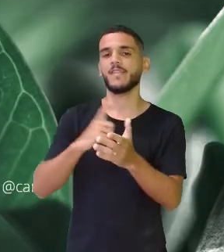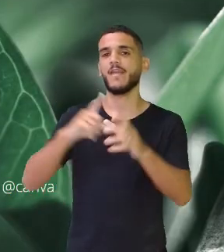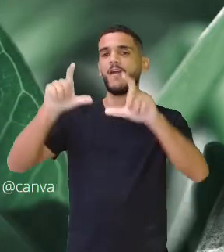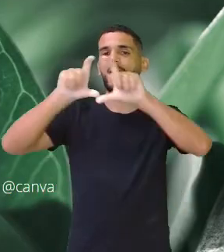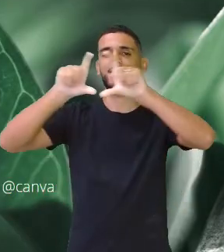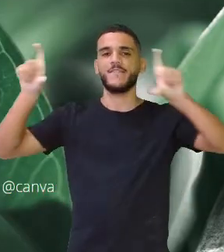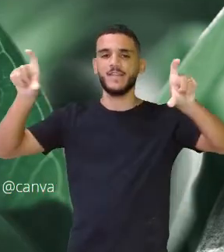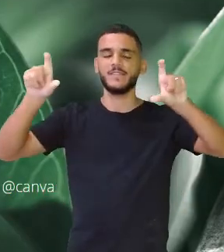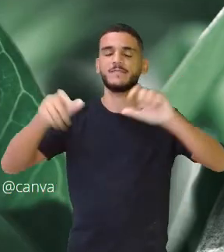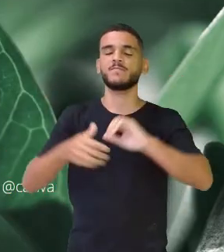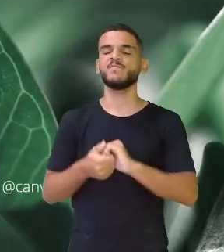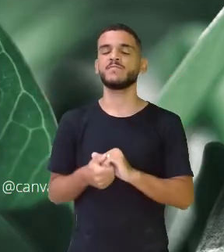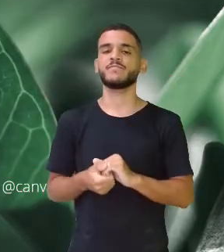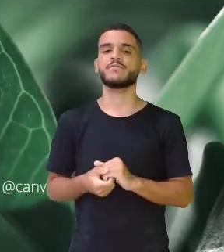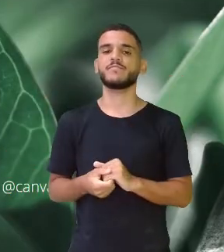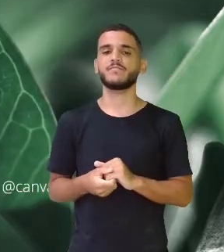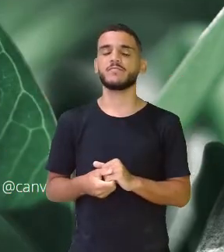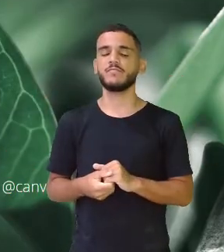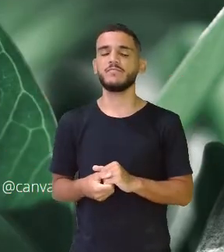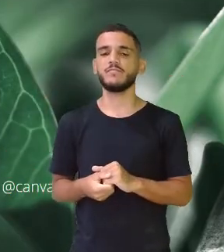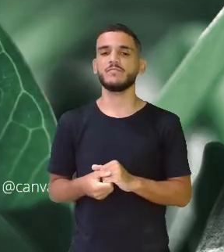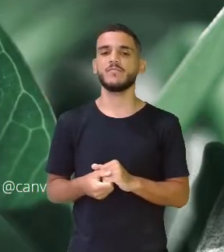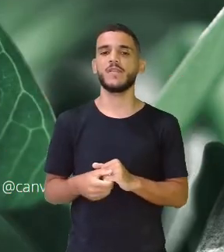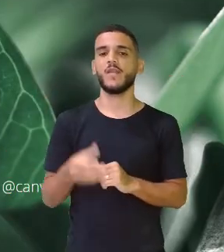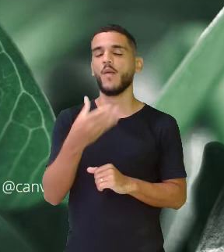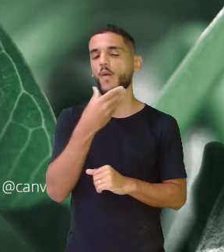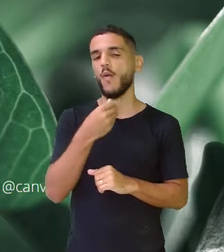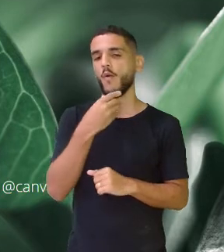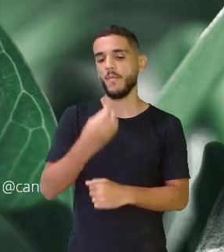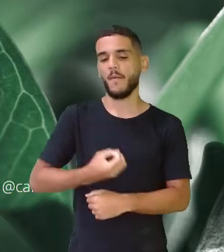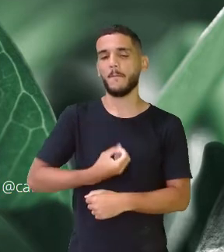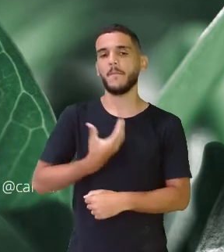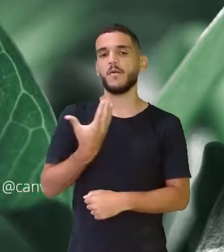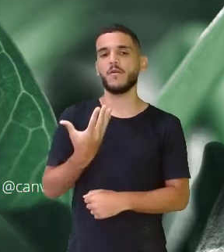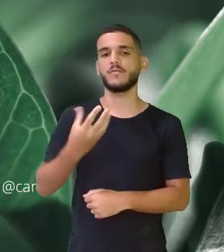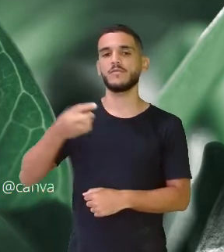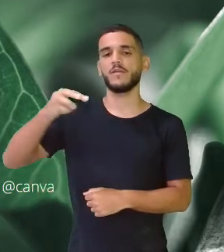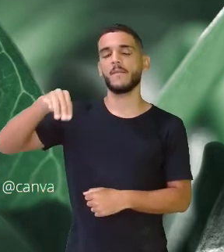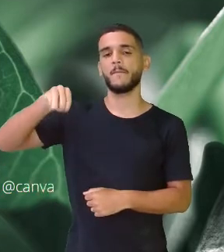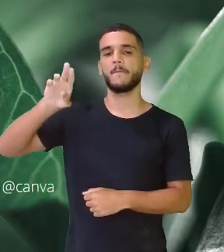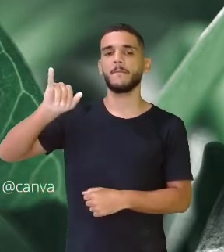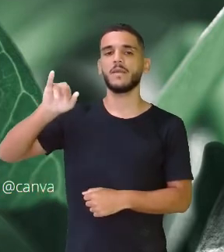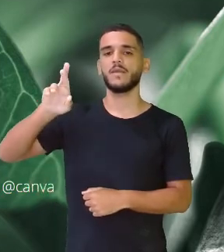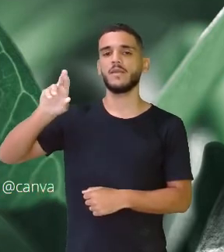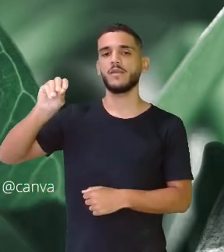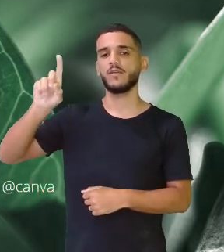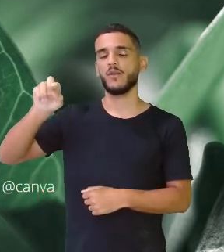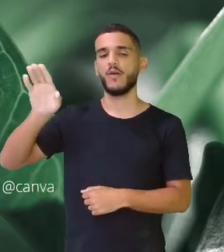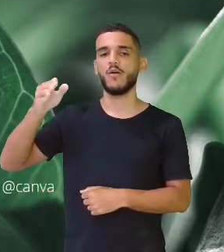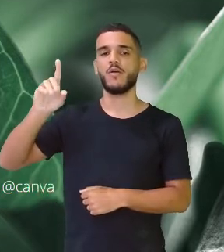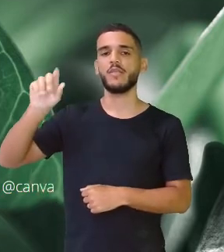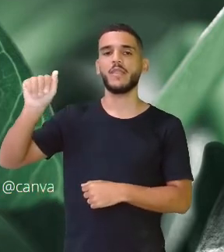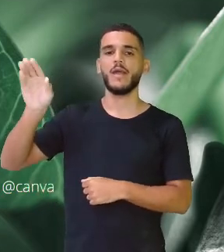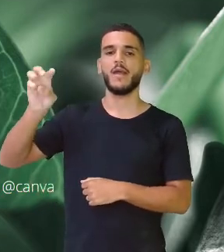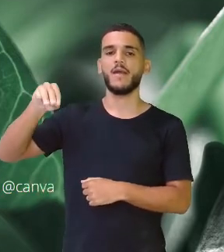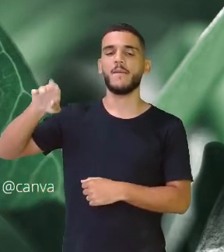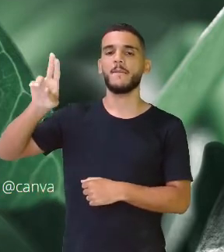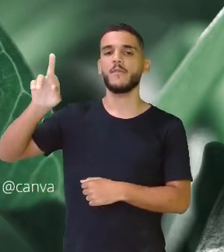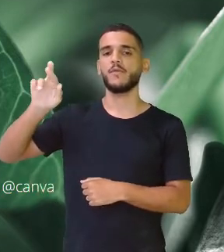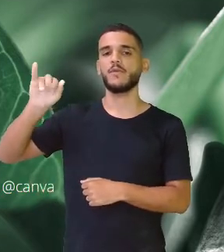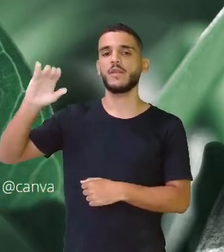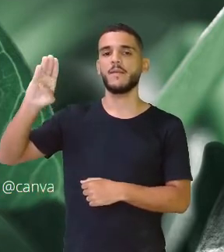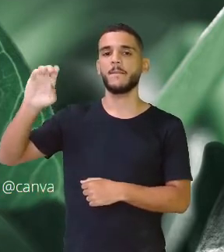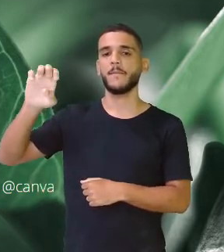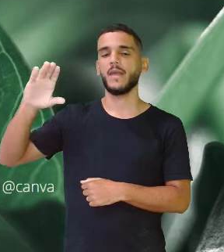que diz do nosso poeta Miró da Muribeca, que recentemente faleceu. Ele vem